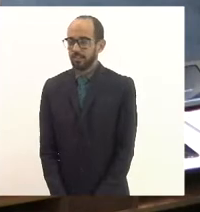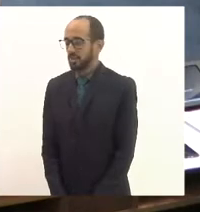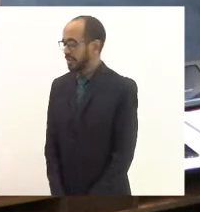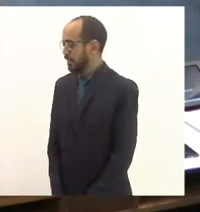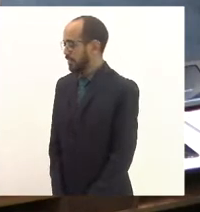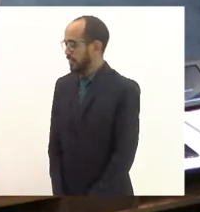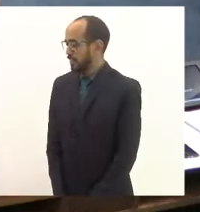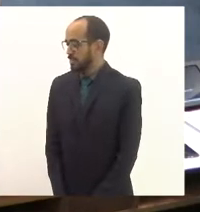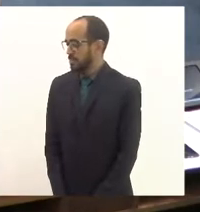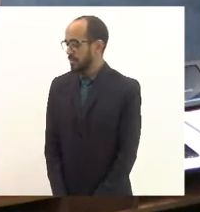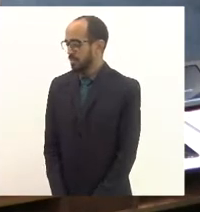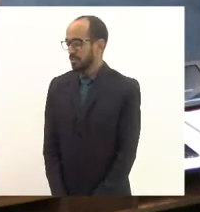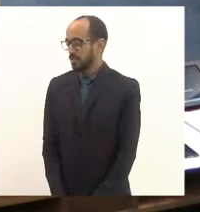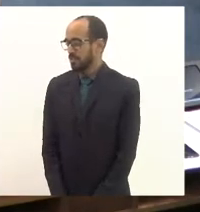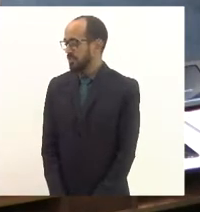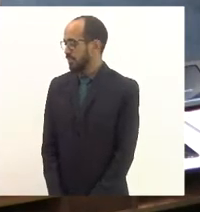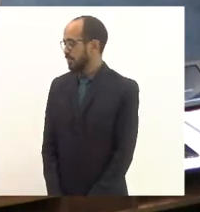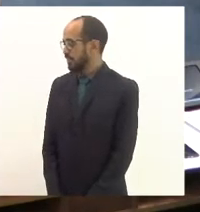Não, ok.